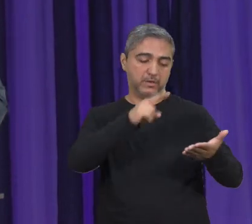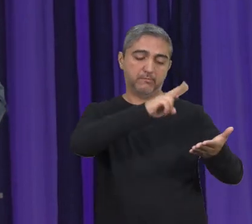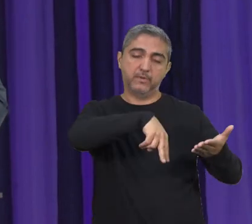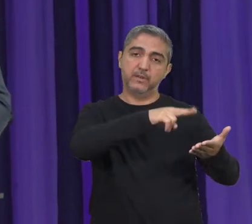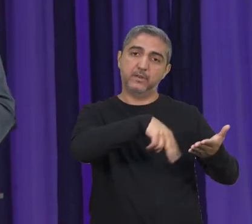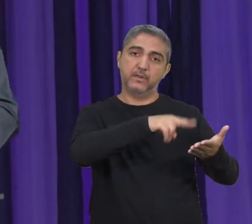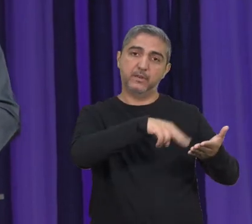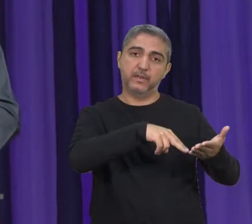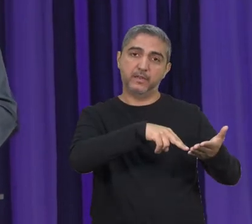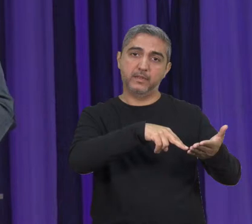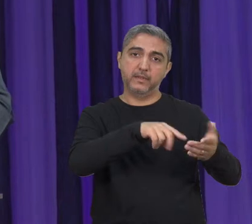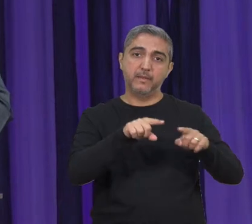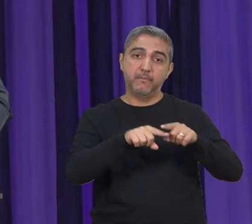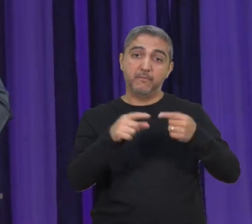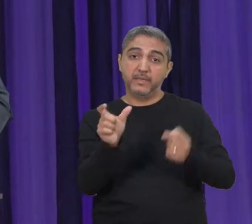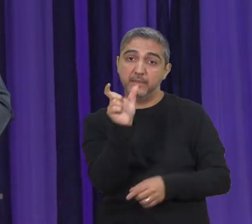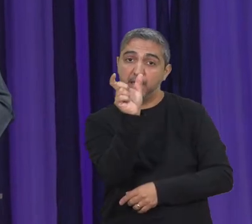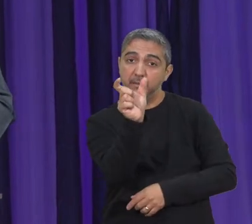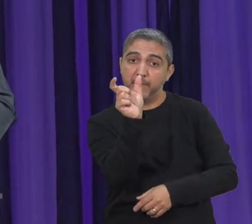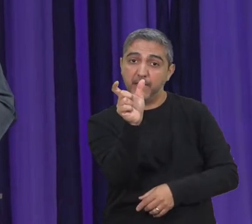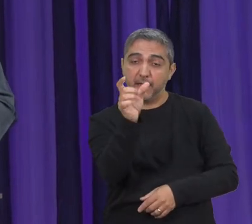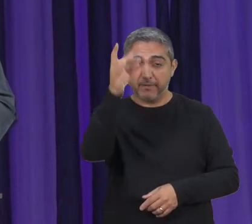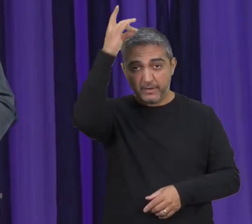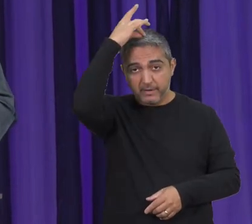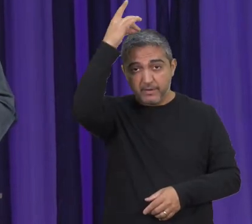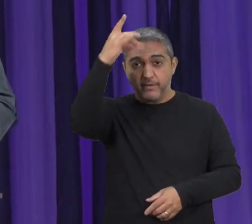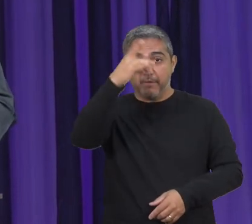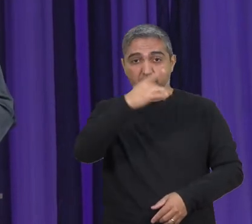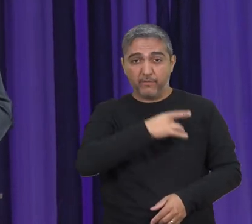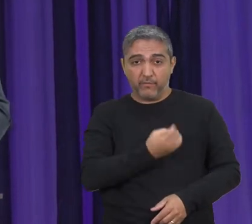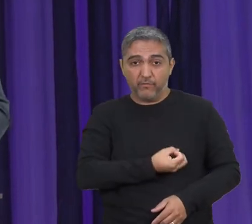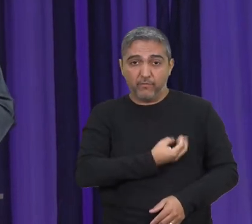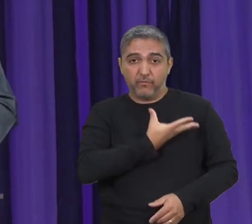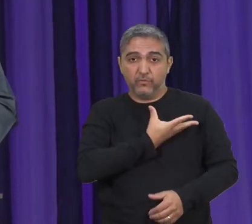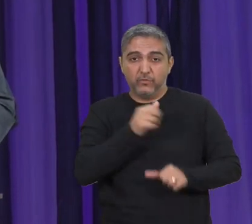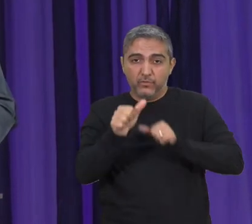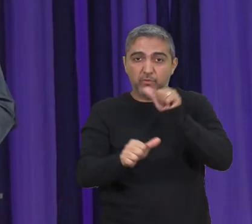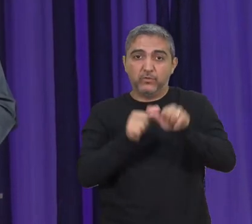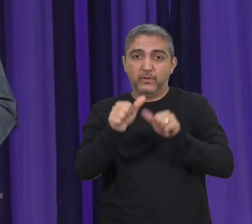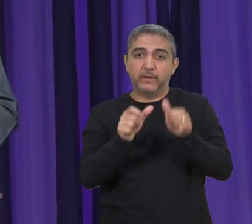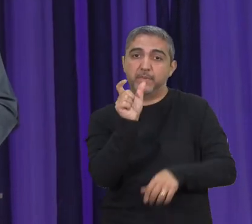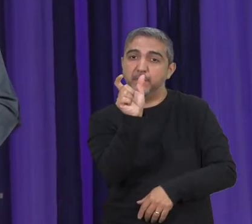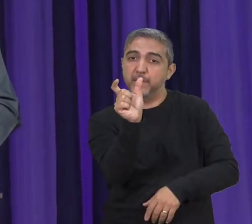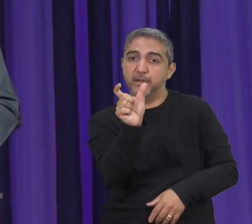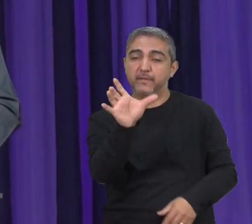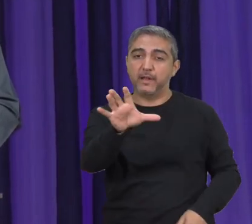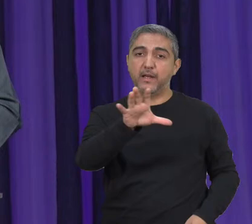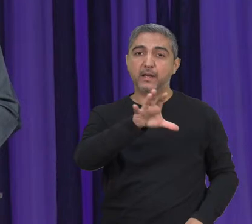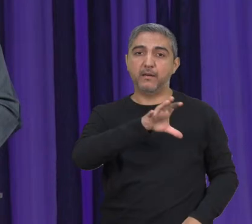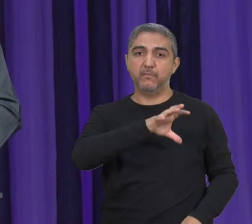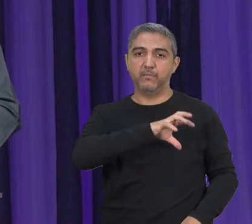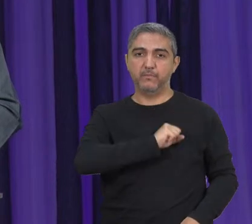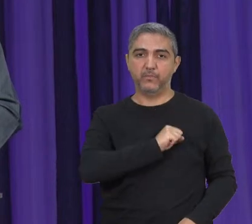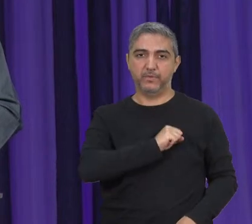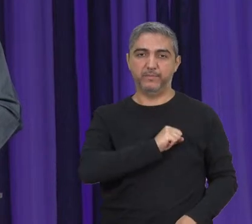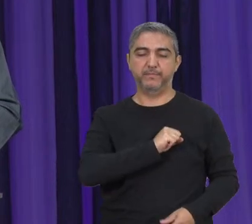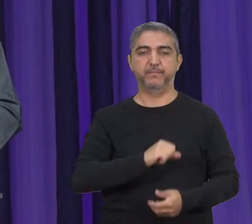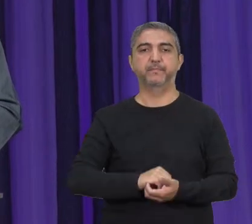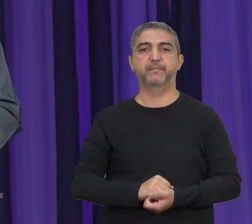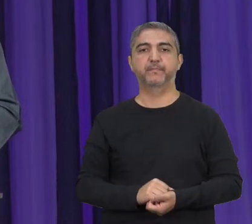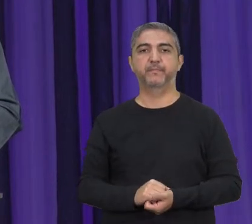por amor ou por amar. Ok? É assim que nós faremos a leitura desse